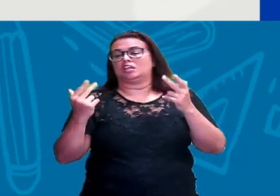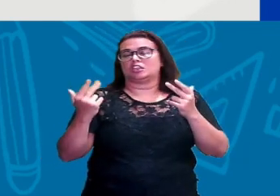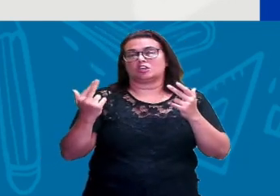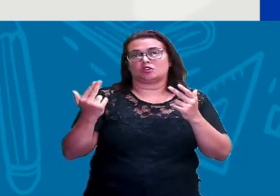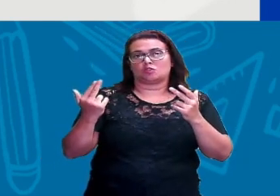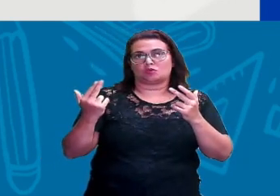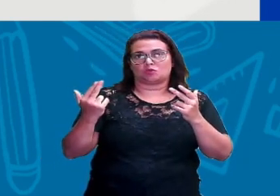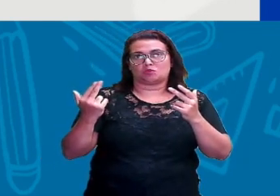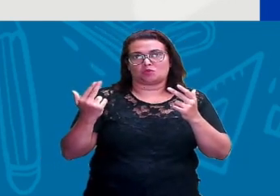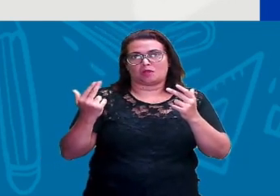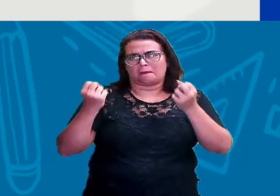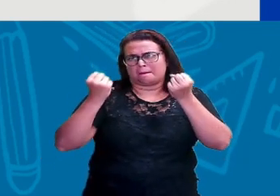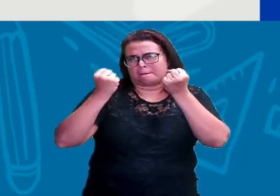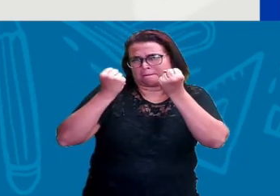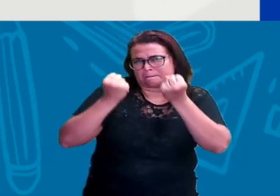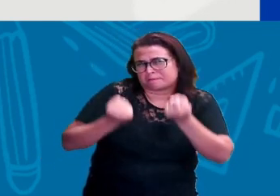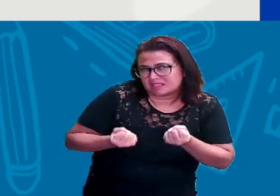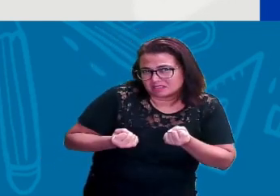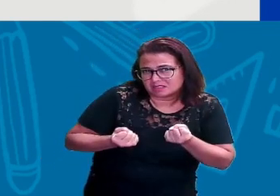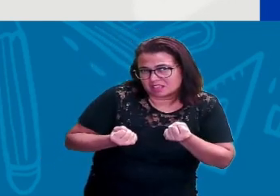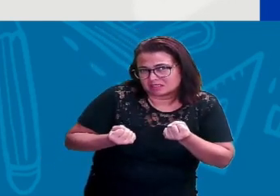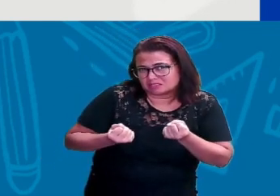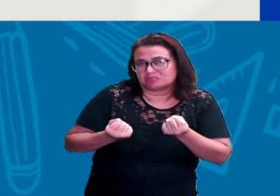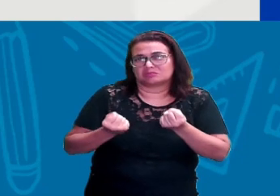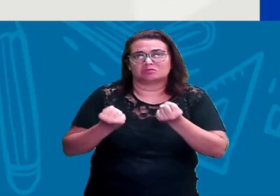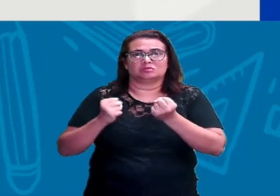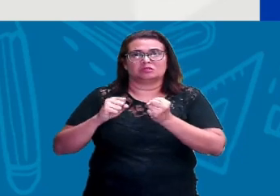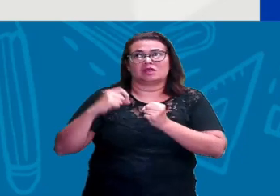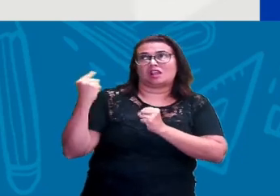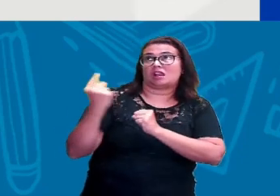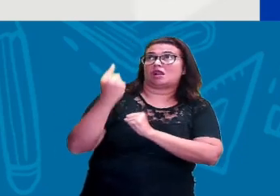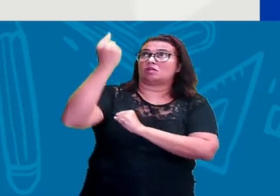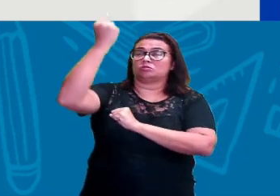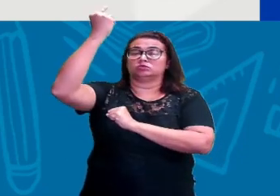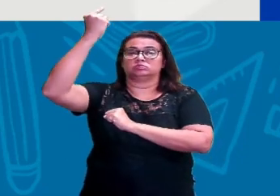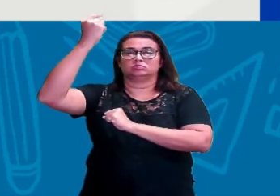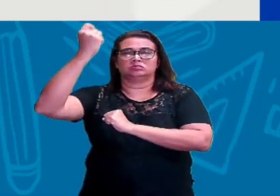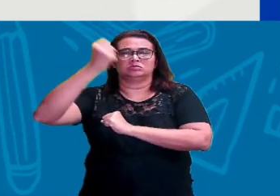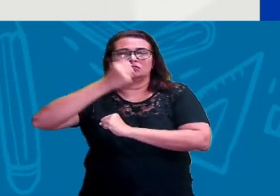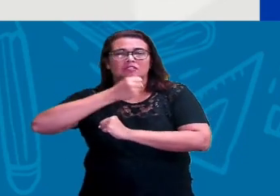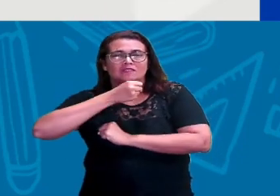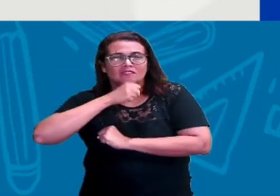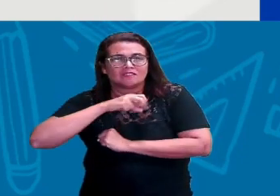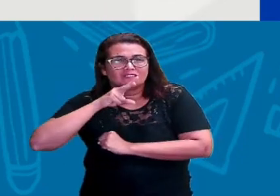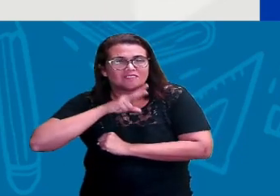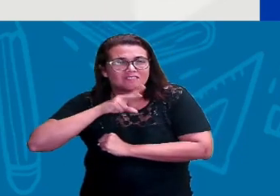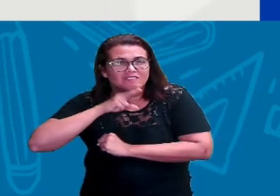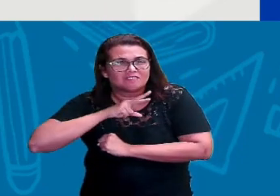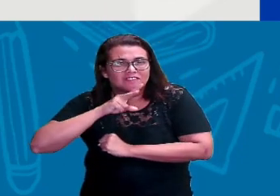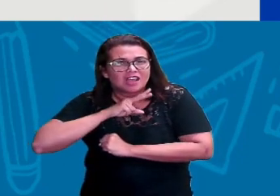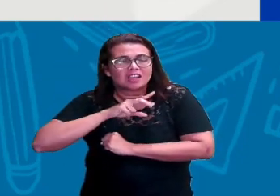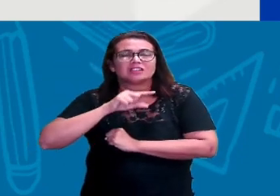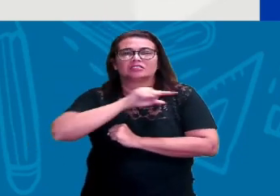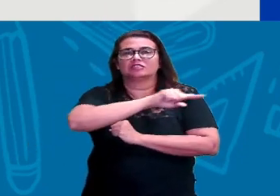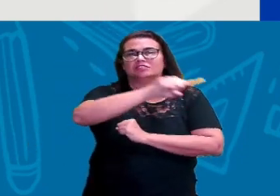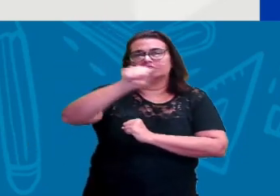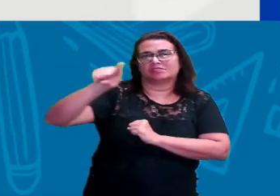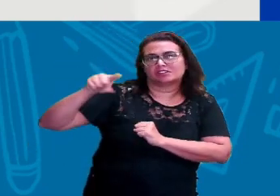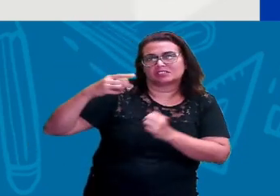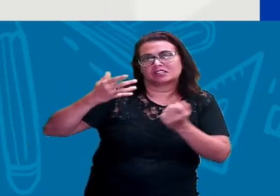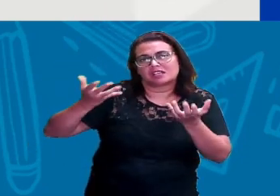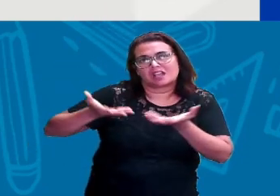pesado, mais velho, mais alto. O que é que eu espero que vocês tragam como conhecimento?